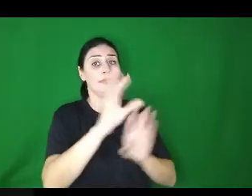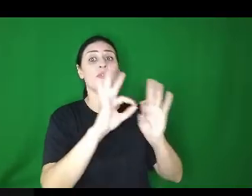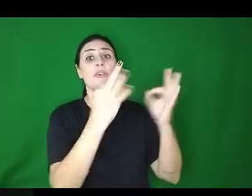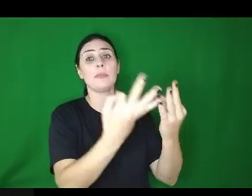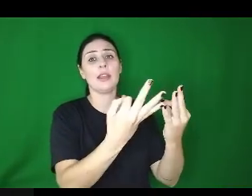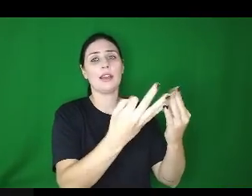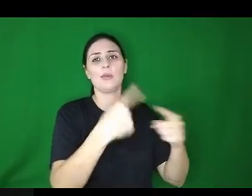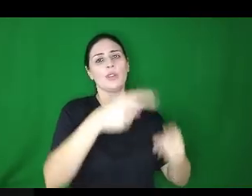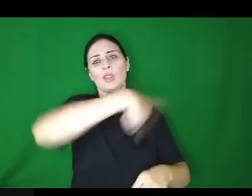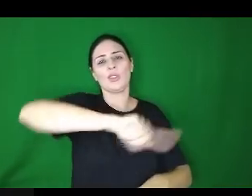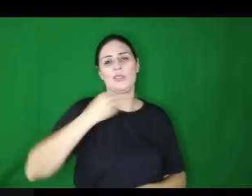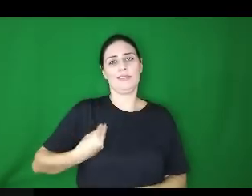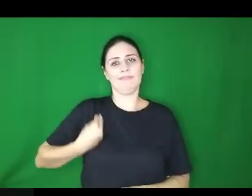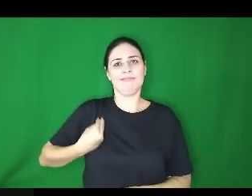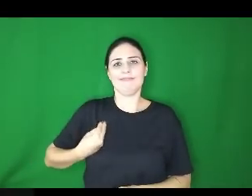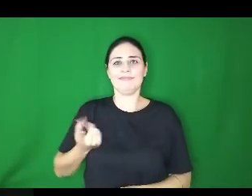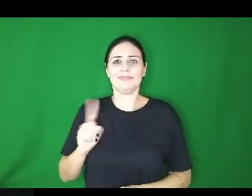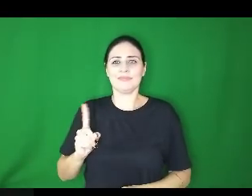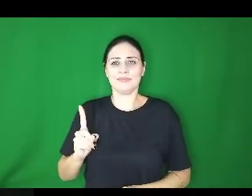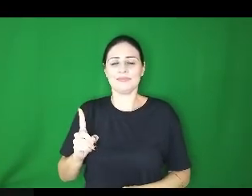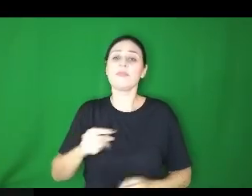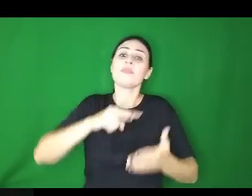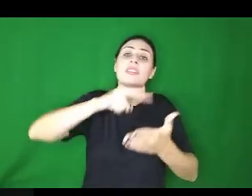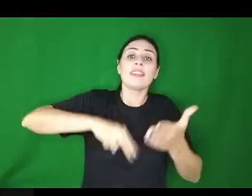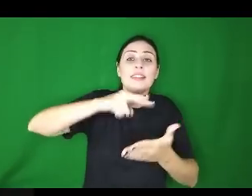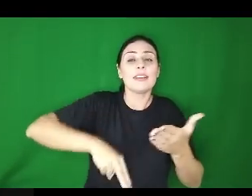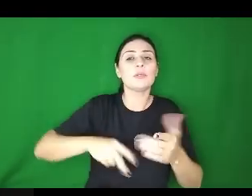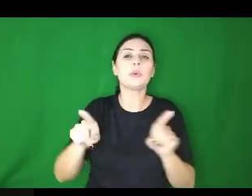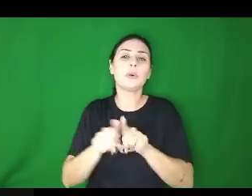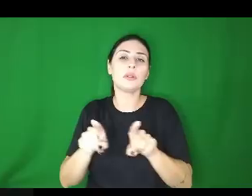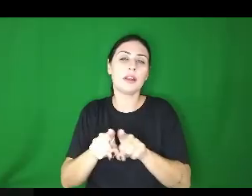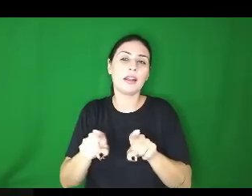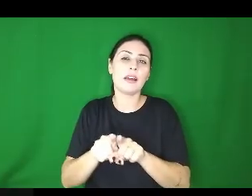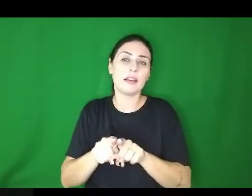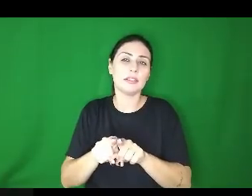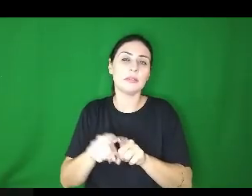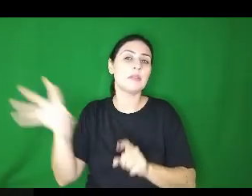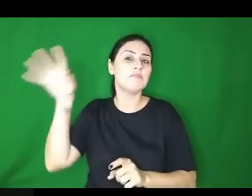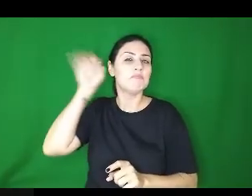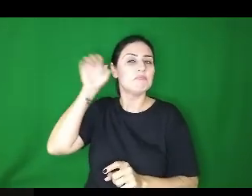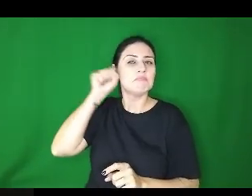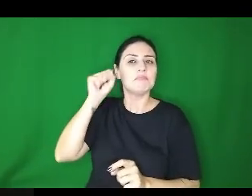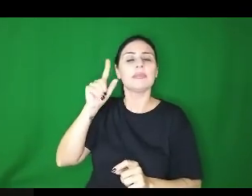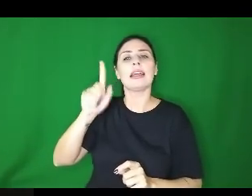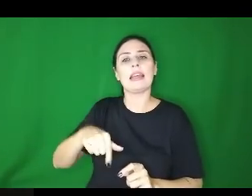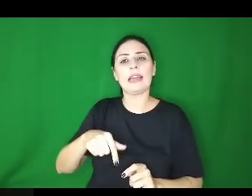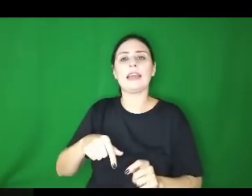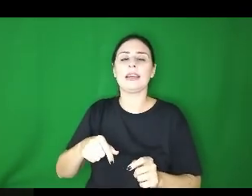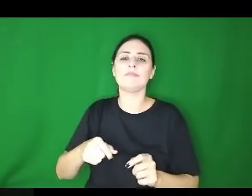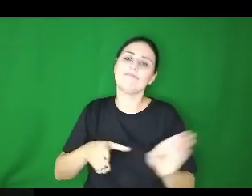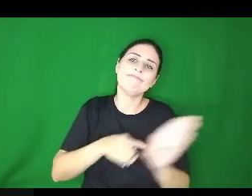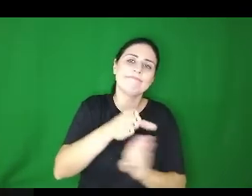contato esporádico com as crianças, mas vai ter. Se não tiver, a oralidade é só a única forma que a gente pode orientar os